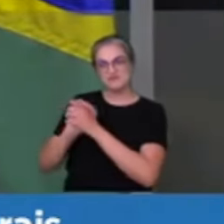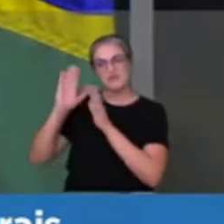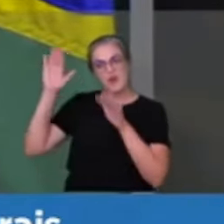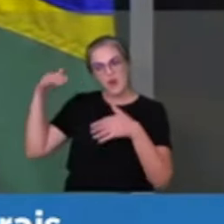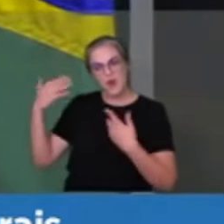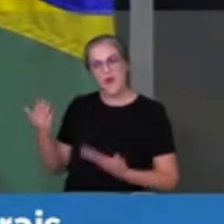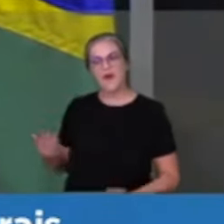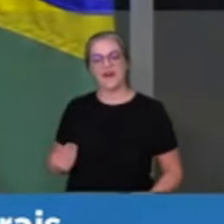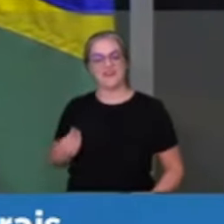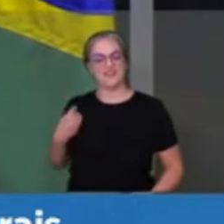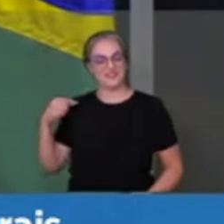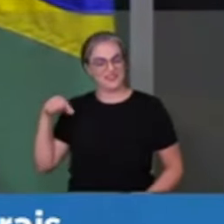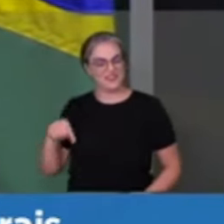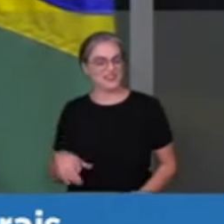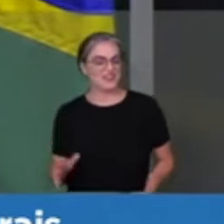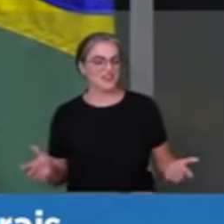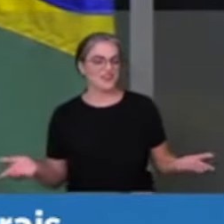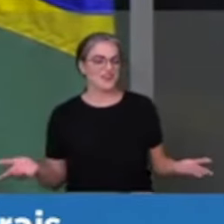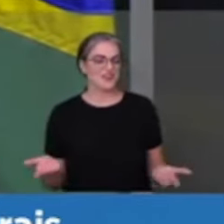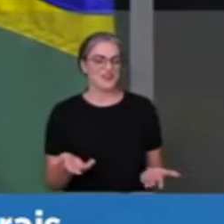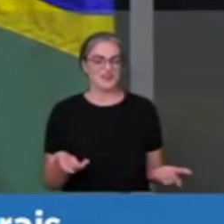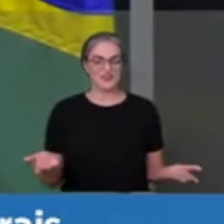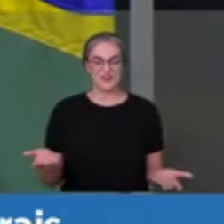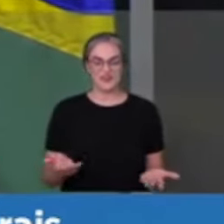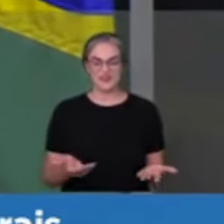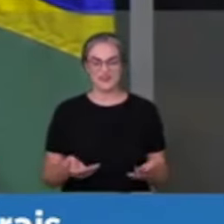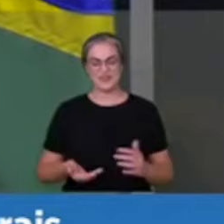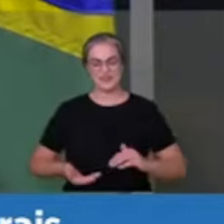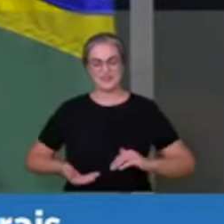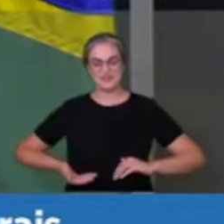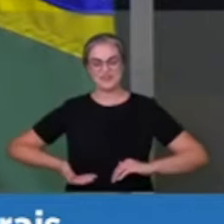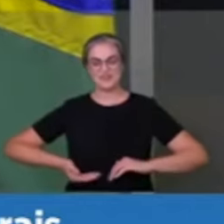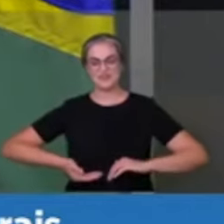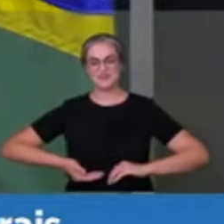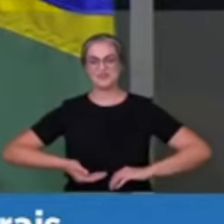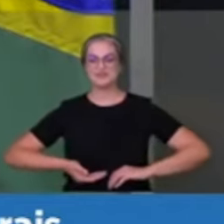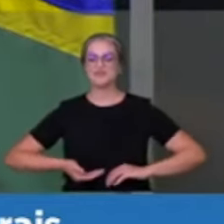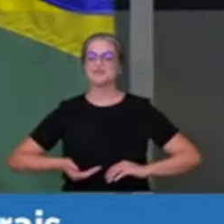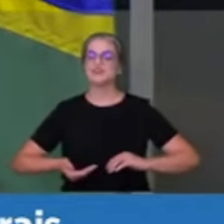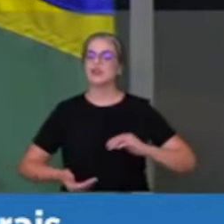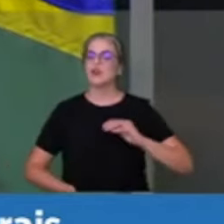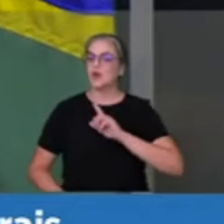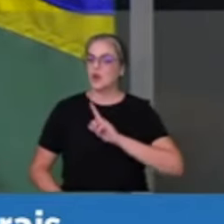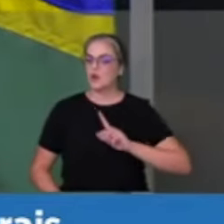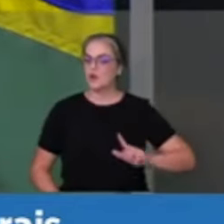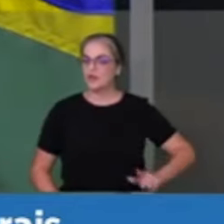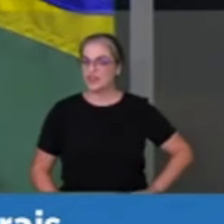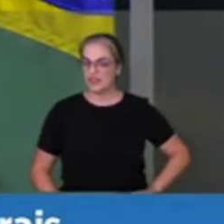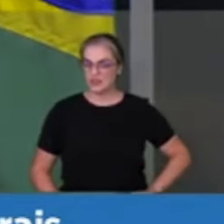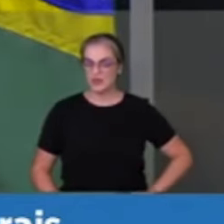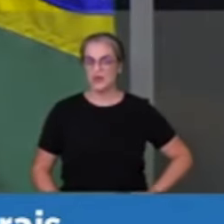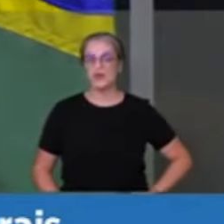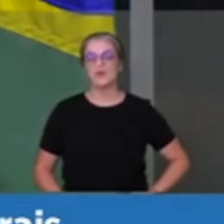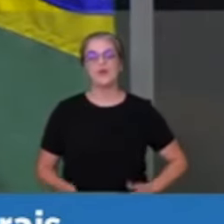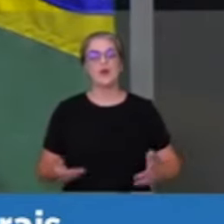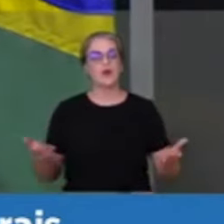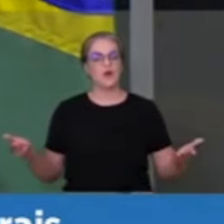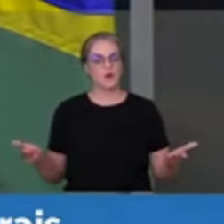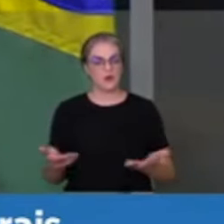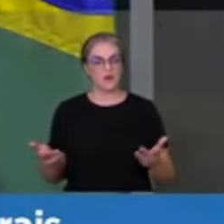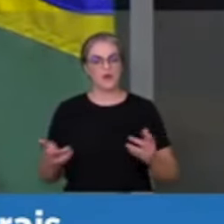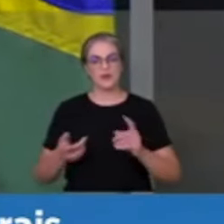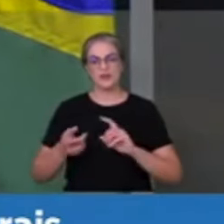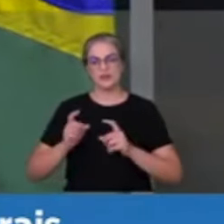aqui presente na nossa plateia nesse Congresso Nacional o governador Romeu Zema lá administra hoje